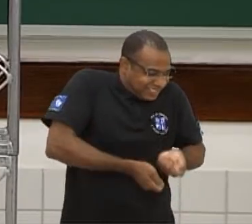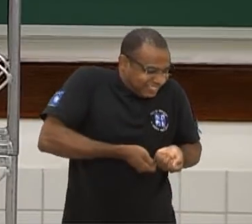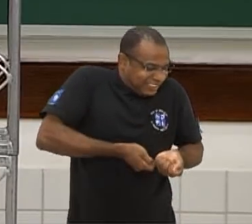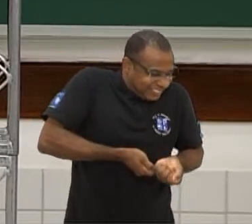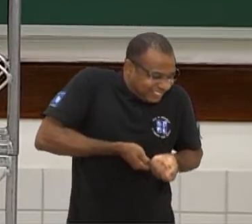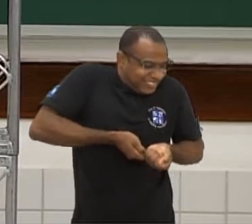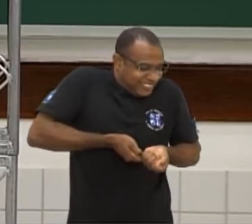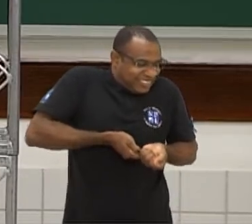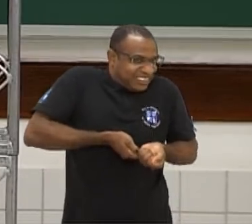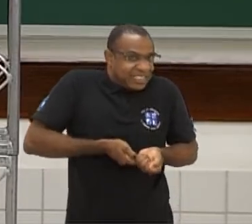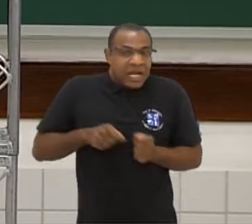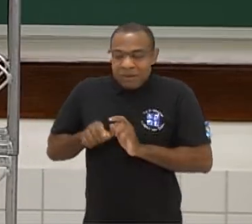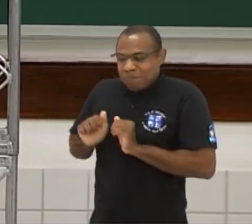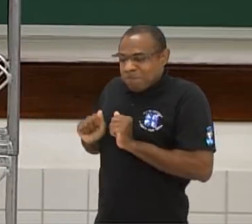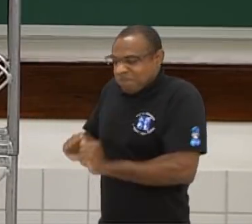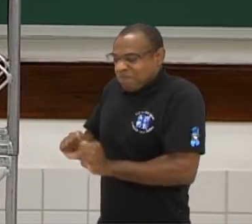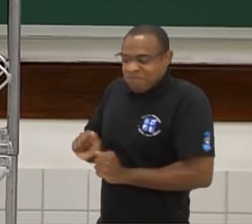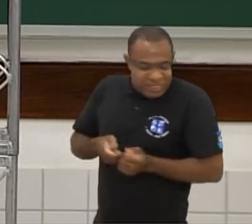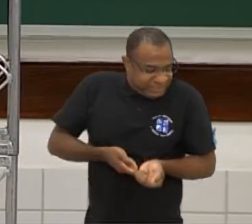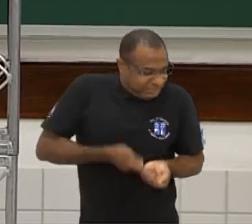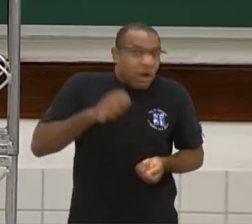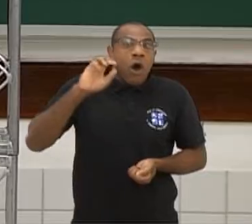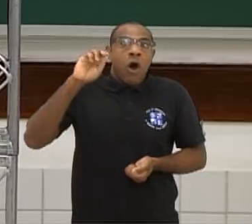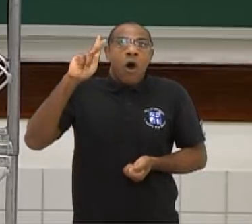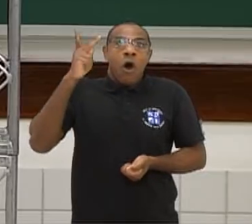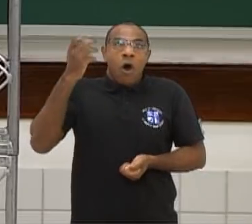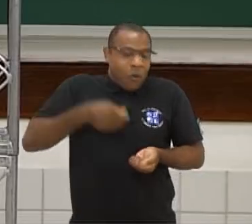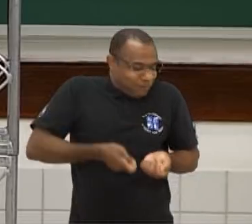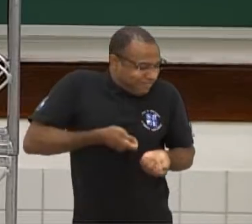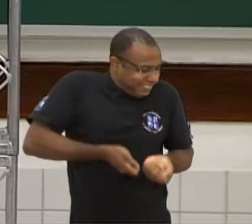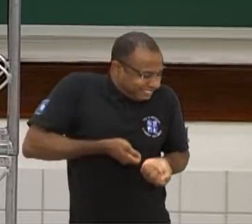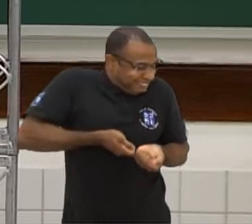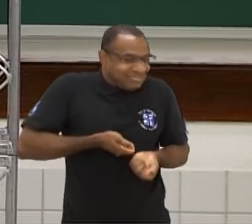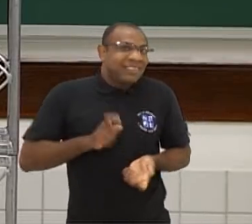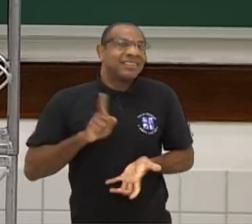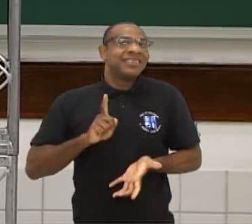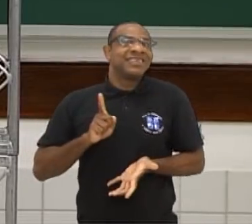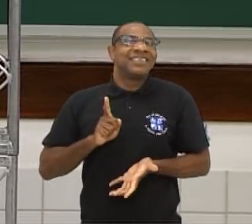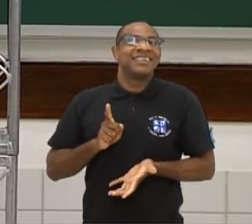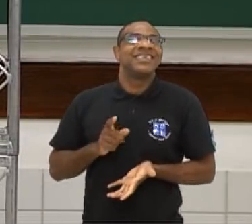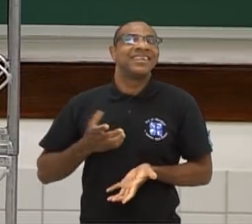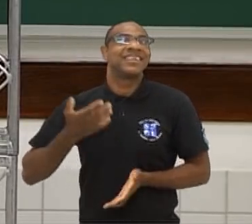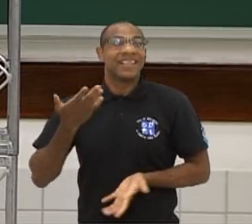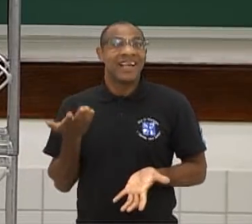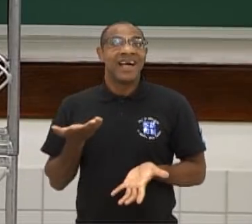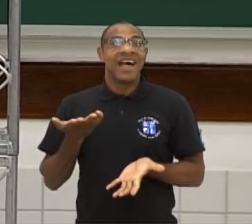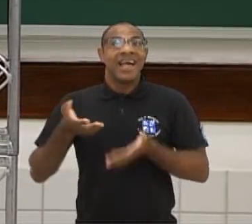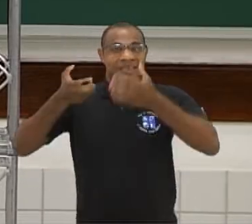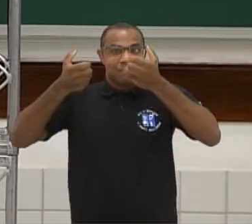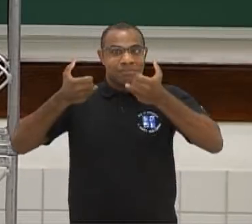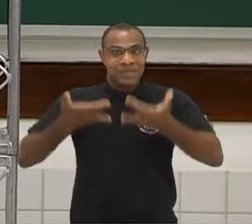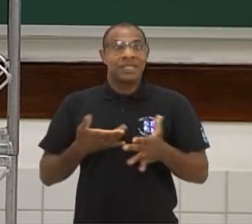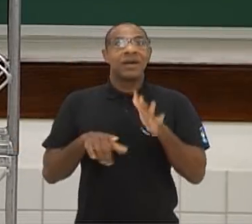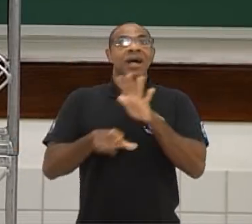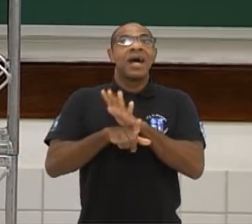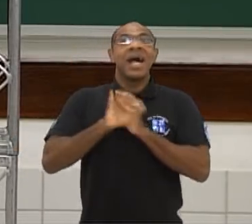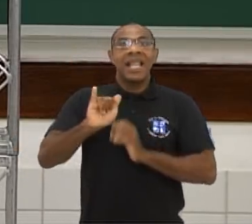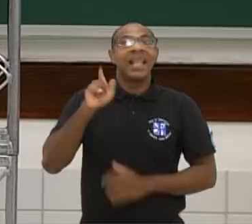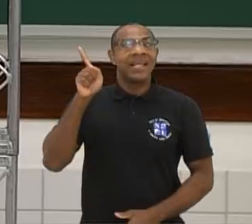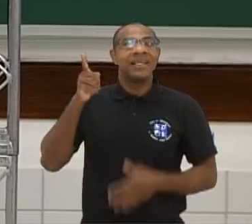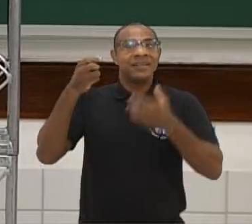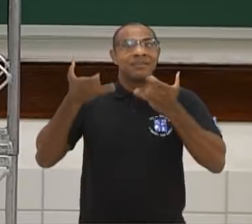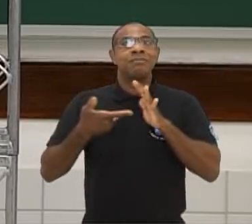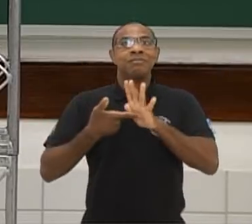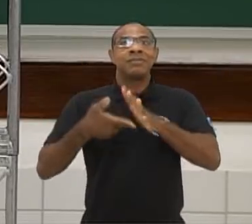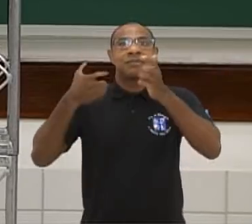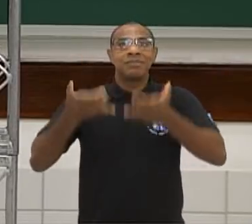segurando, né? Ela está resistindo à passagem da corrente elétrica. É exatamente isso que diz a primeira lei de Ohm,